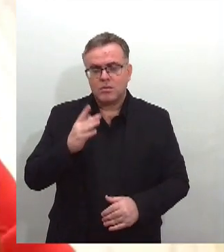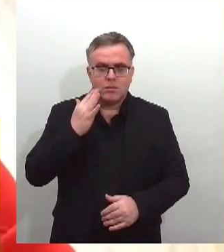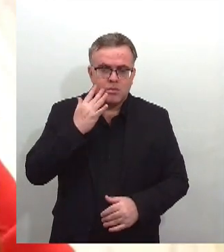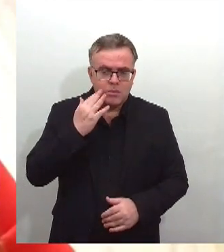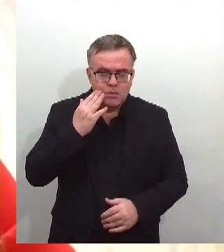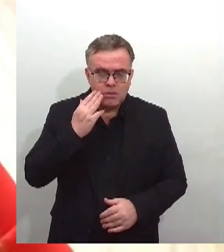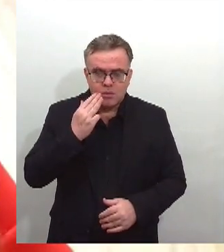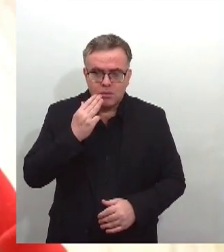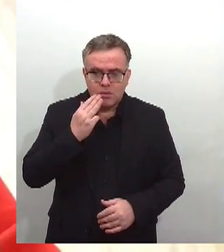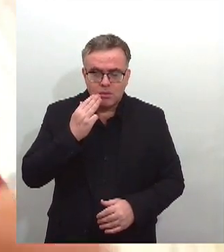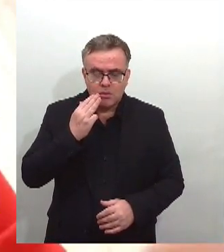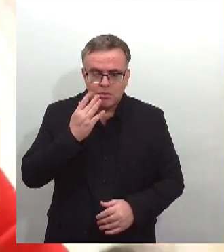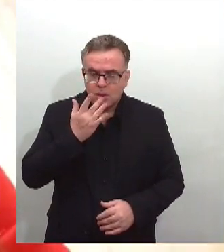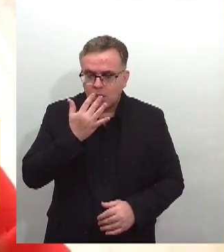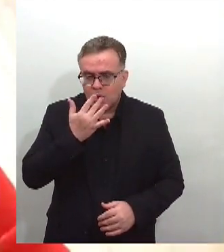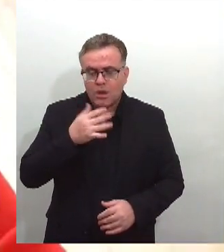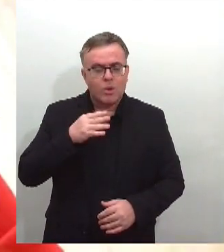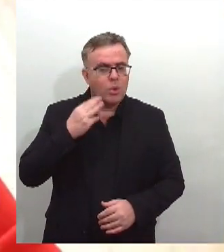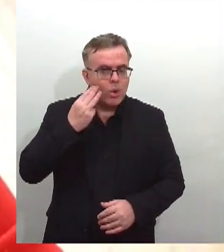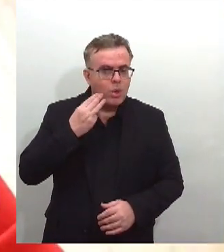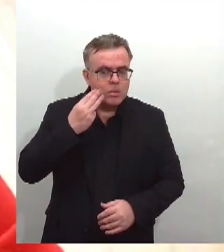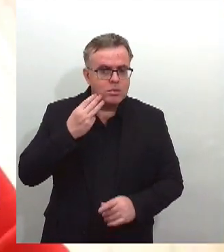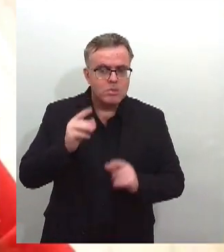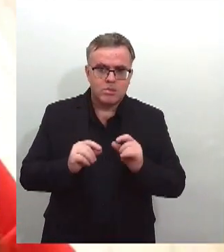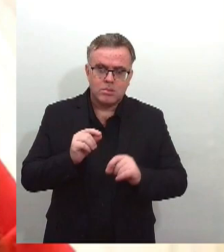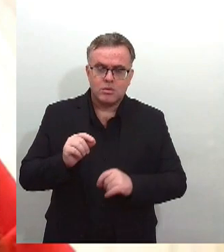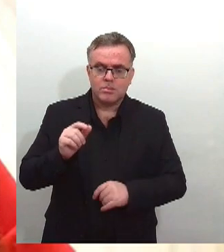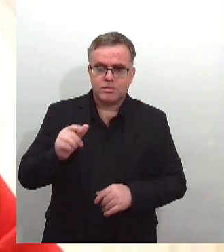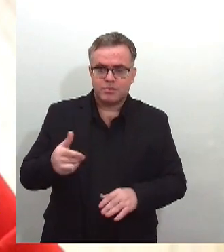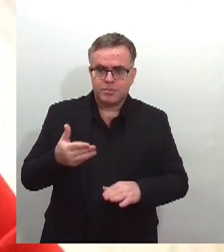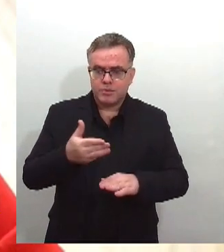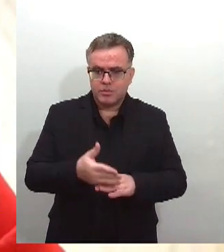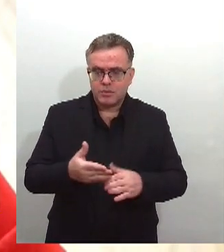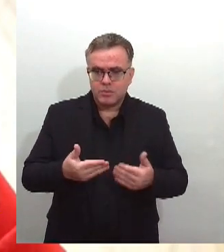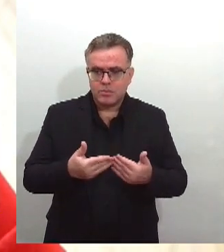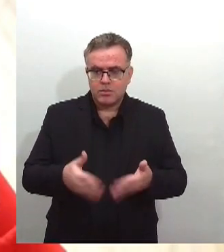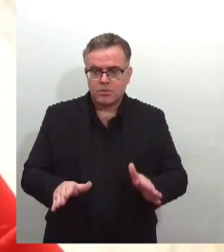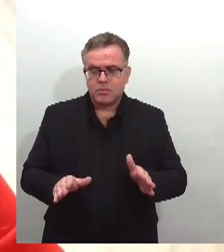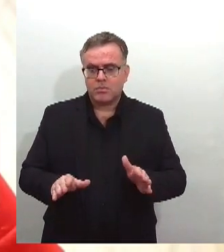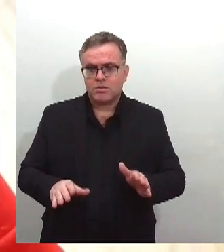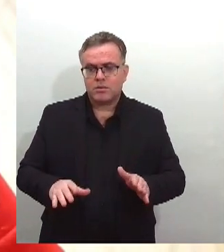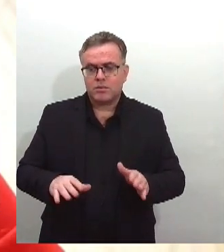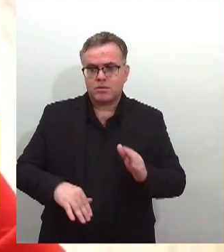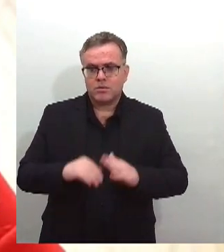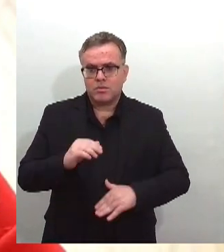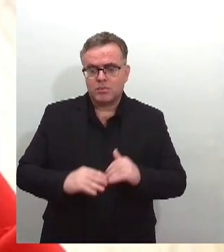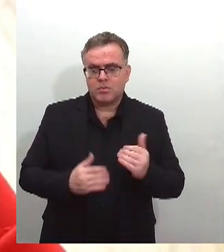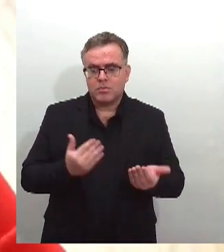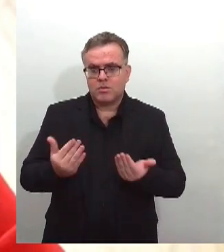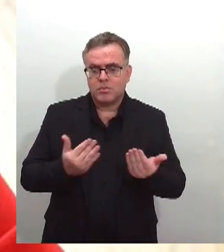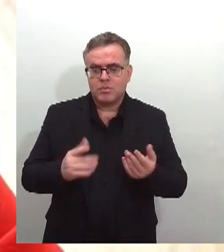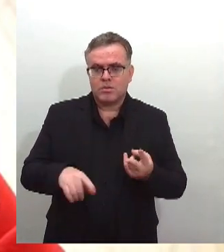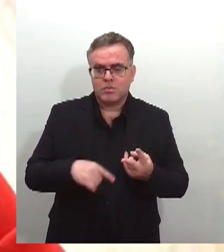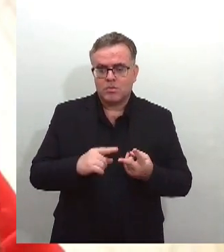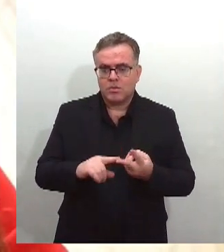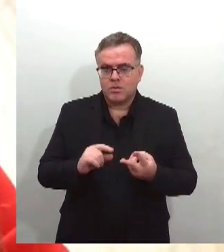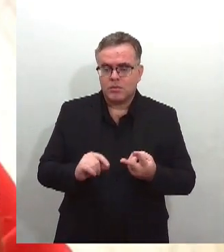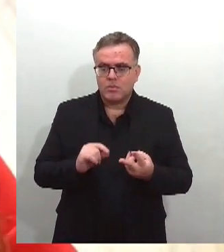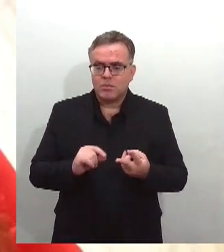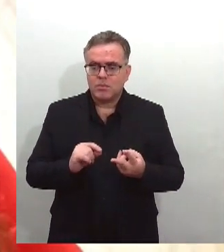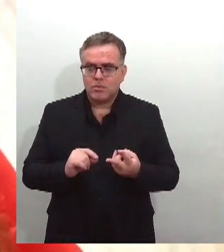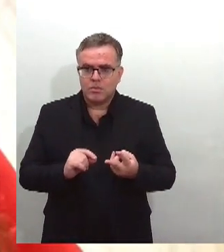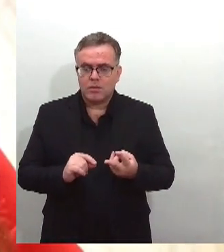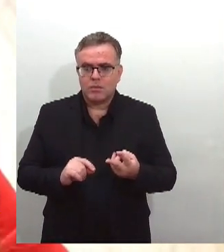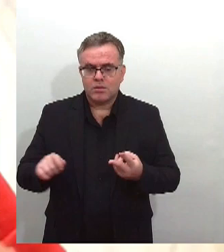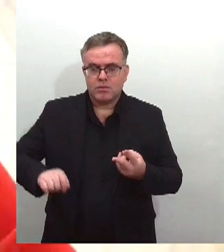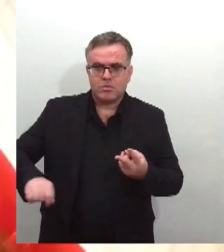mulheres. E essa mulher está lá, casa aberta, com vários profissionais. Nós temos psicólogo, temos um assistente social e temos